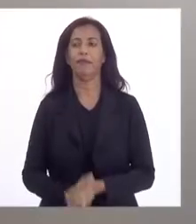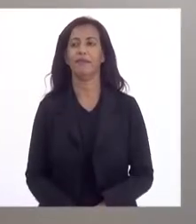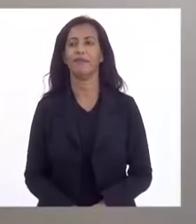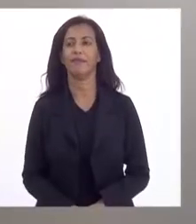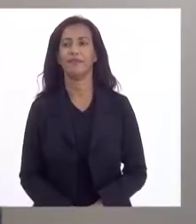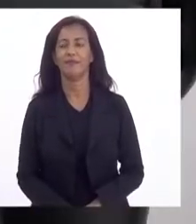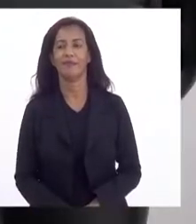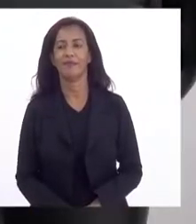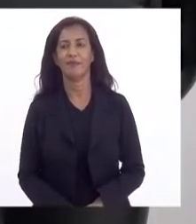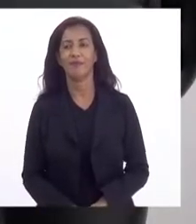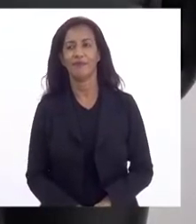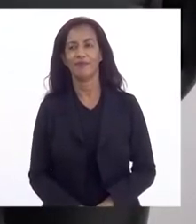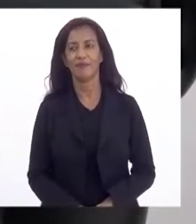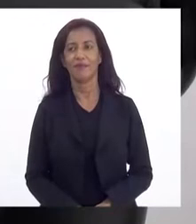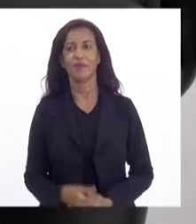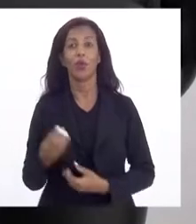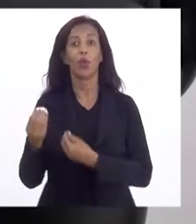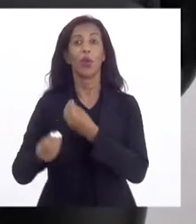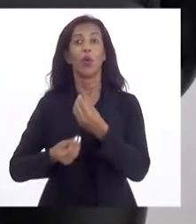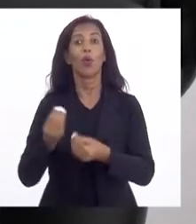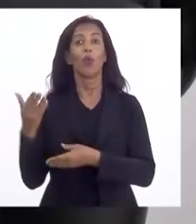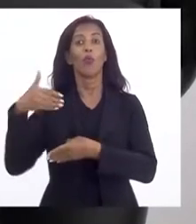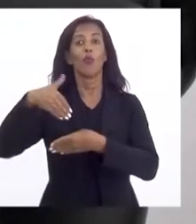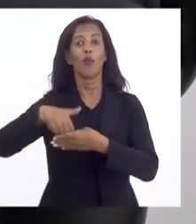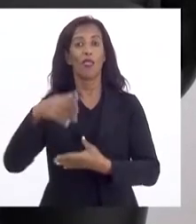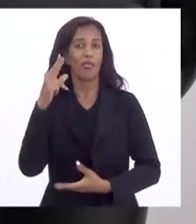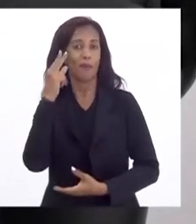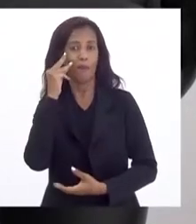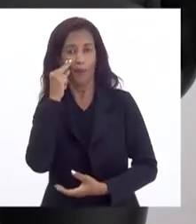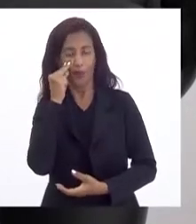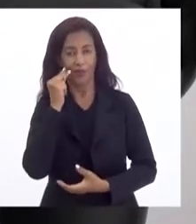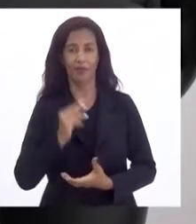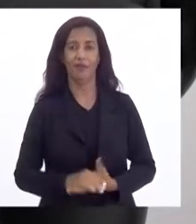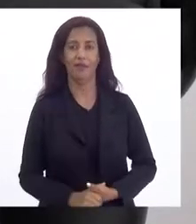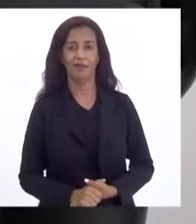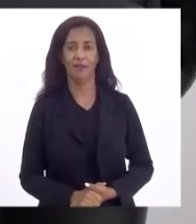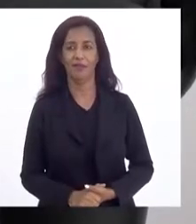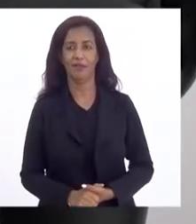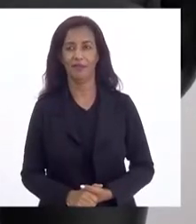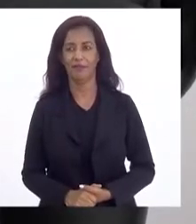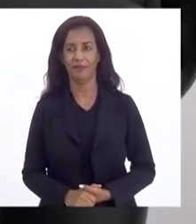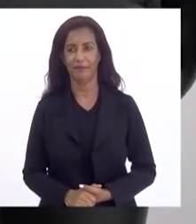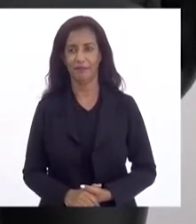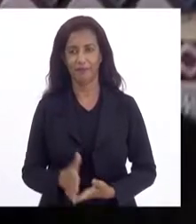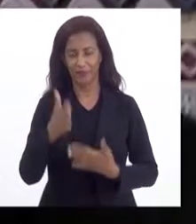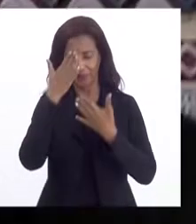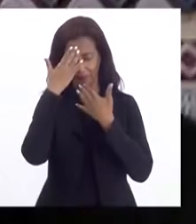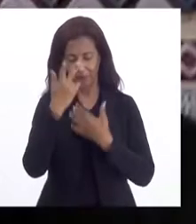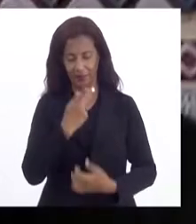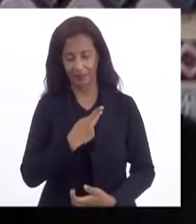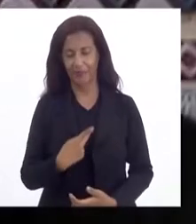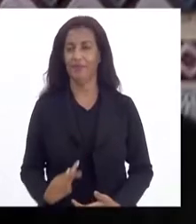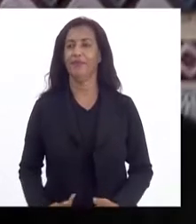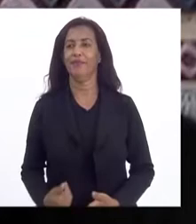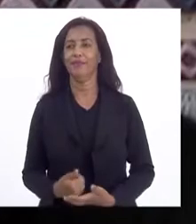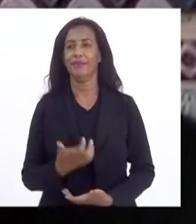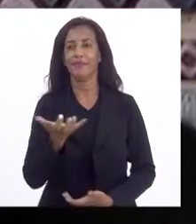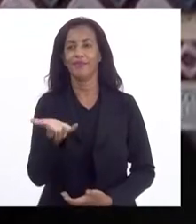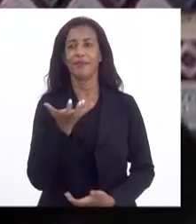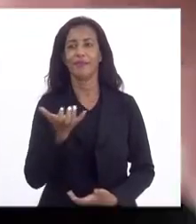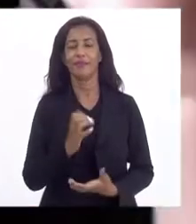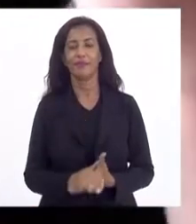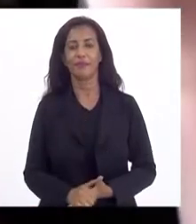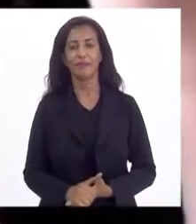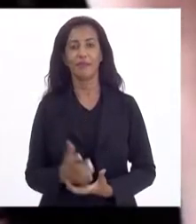Obrigado, deputado Rosenberg Reis. Como vota a deputada Mônica Francisco? Obrigada, presidente. Eu quero